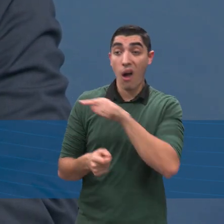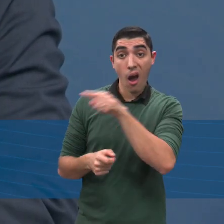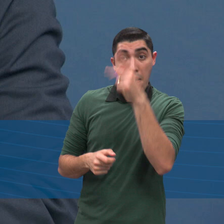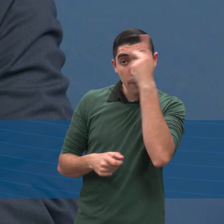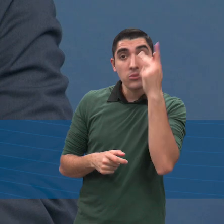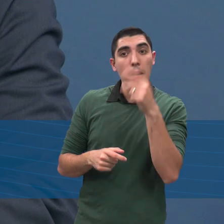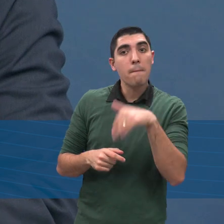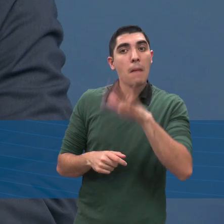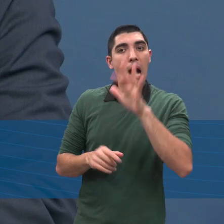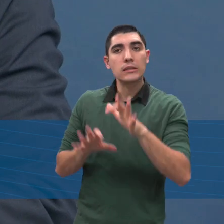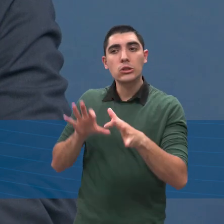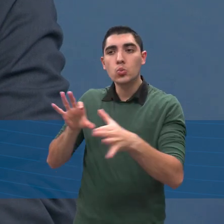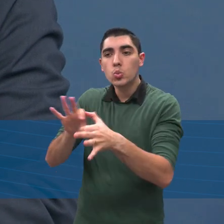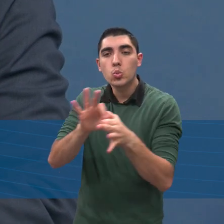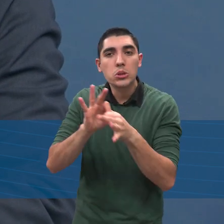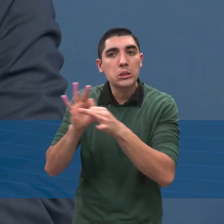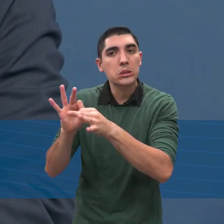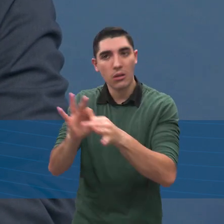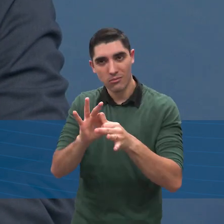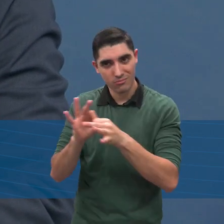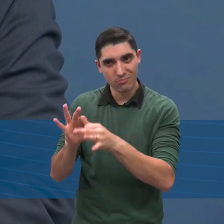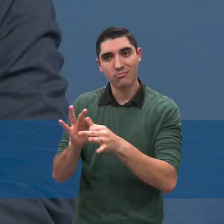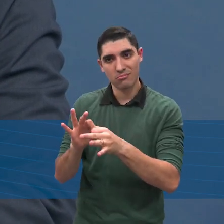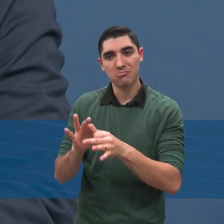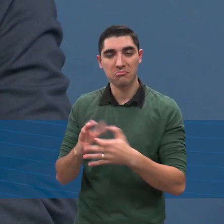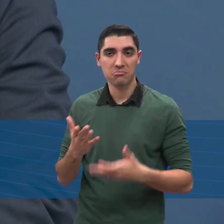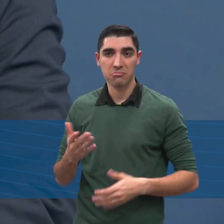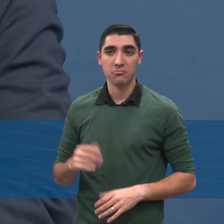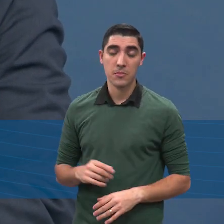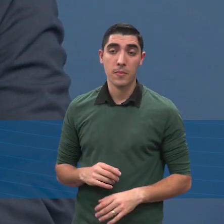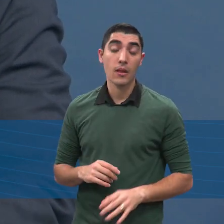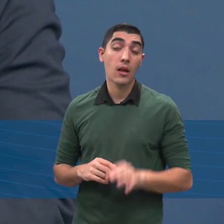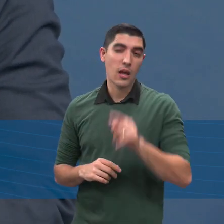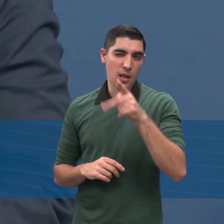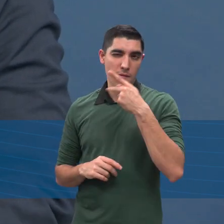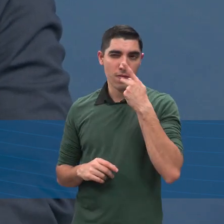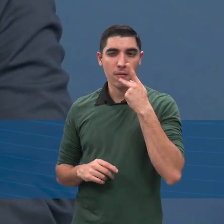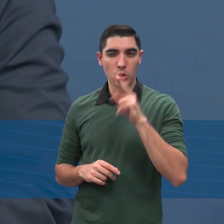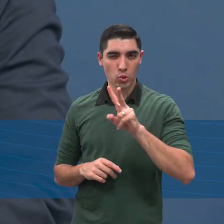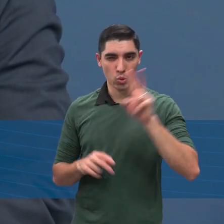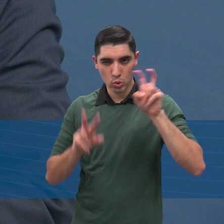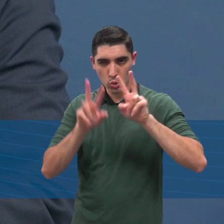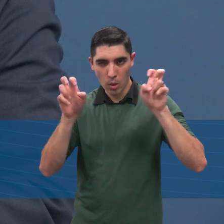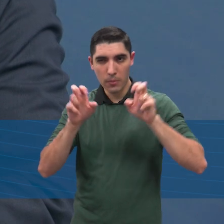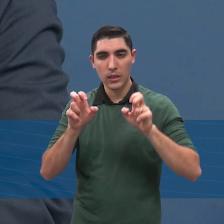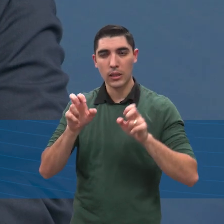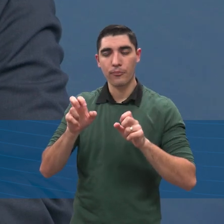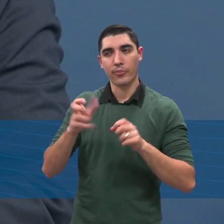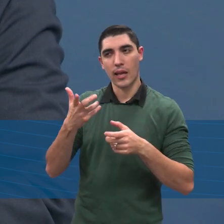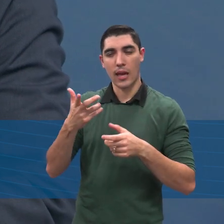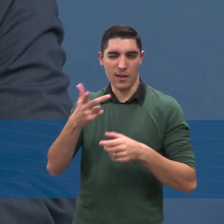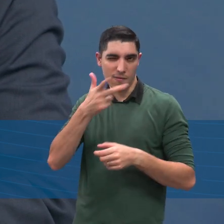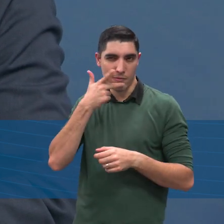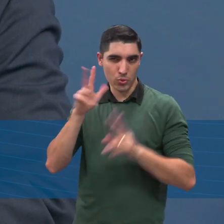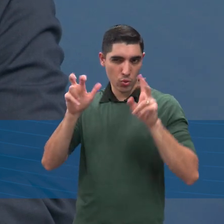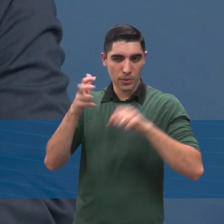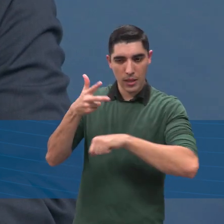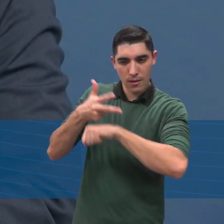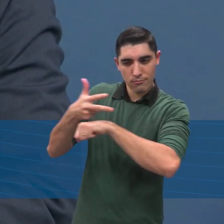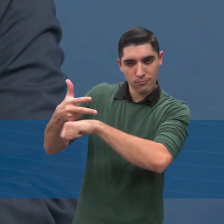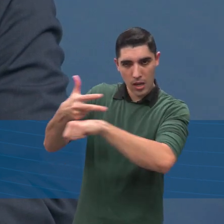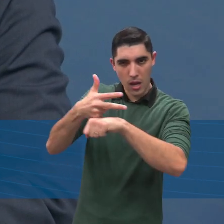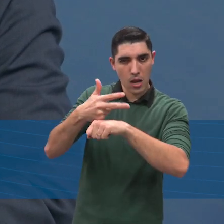conectarem mais, né? No conceito da Jane Jacobs aí. A questão do olhar a cidade também, você falou das câmeras, a gente tem aqui